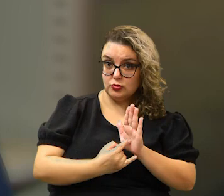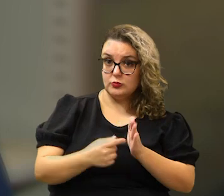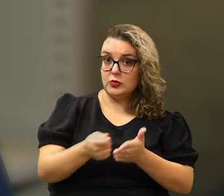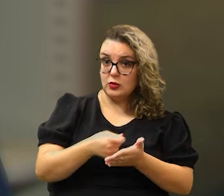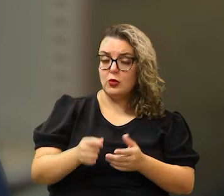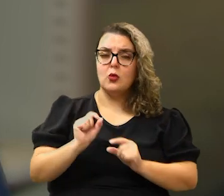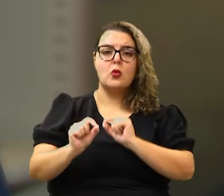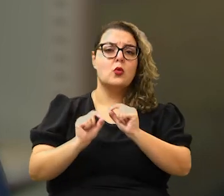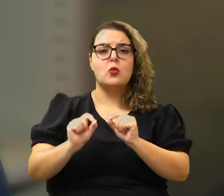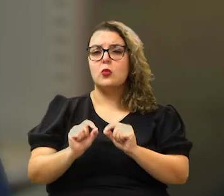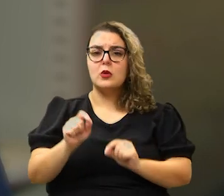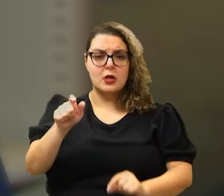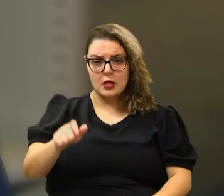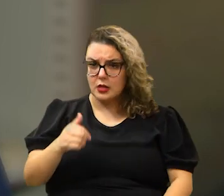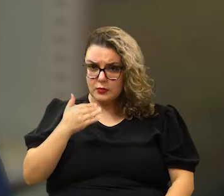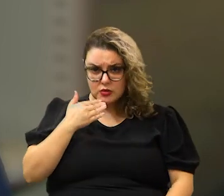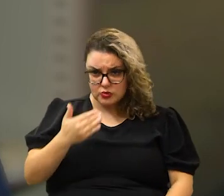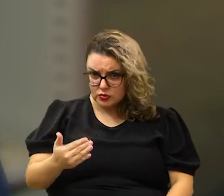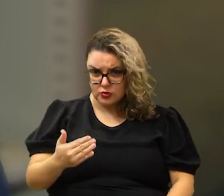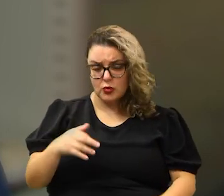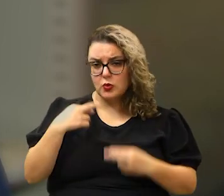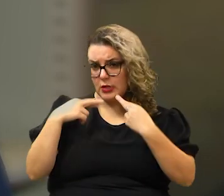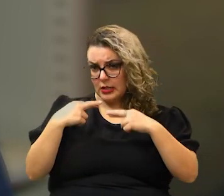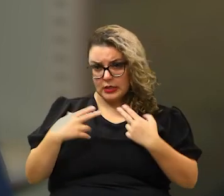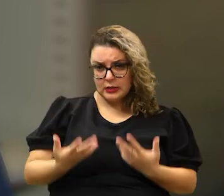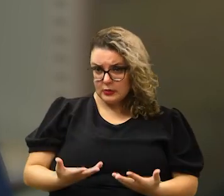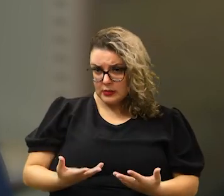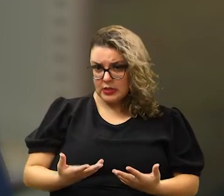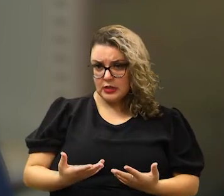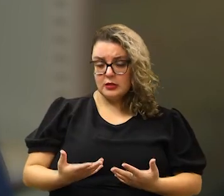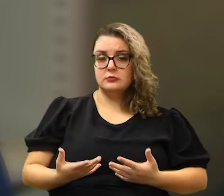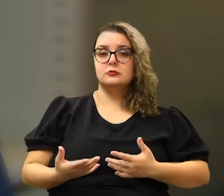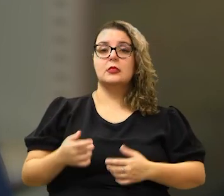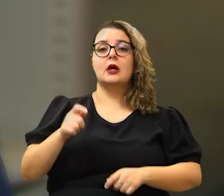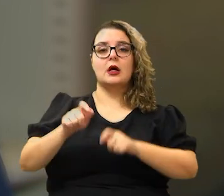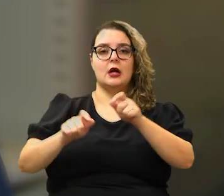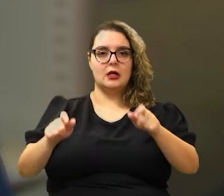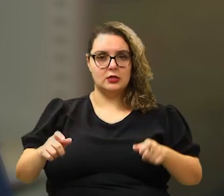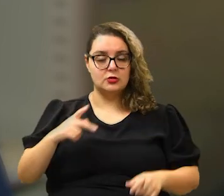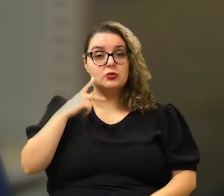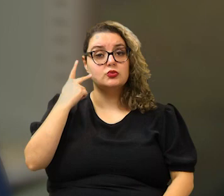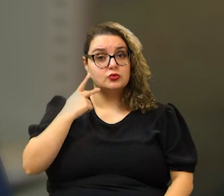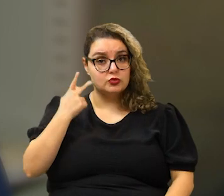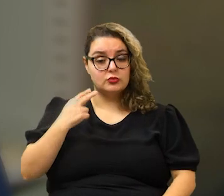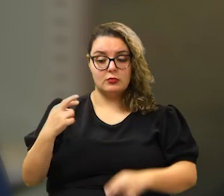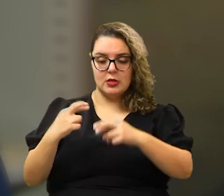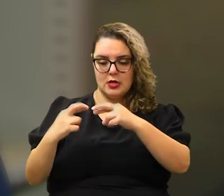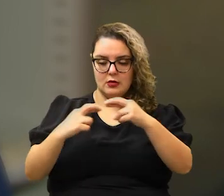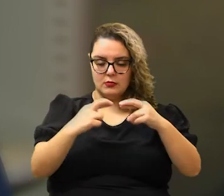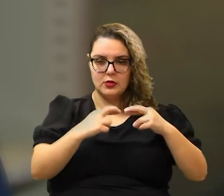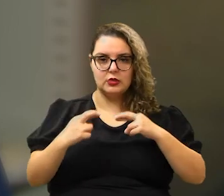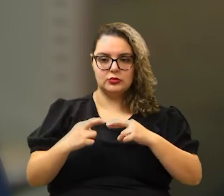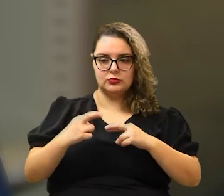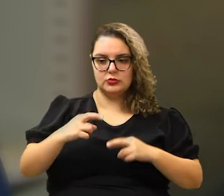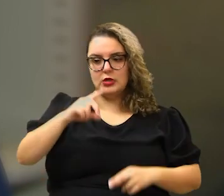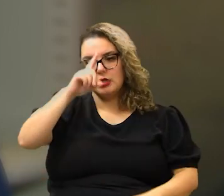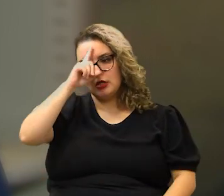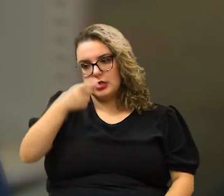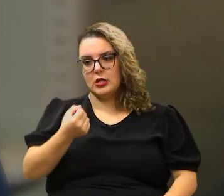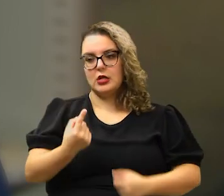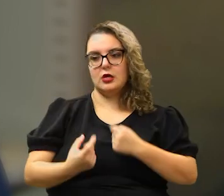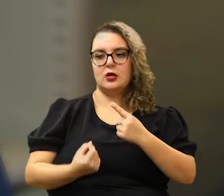o que aquela pessoa veio pedir, reclamar, e aí os vereadores faziam a análise daquilo e tomavam